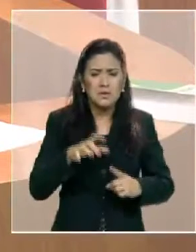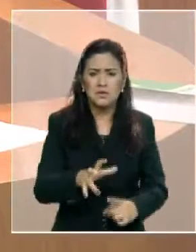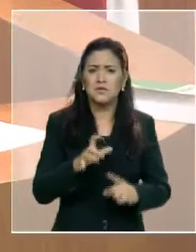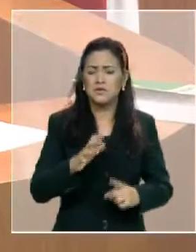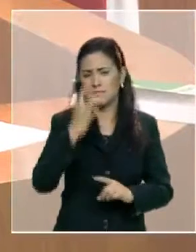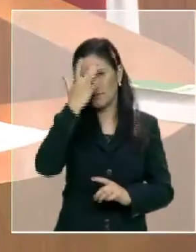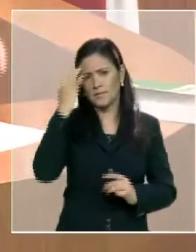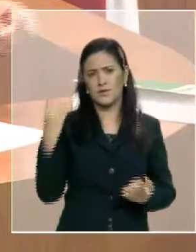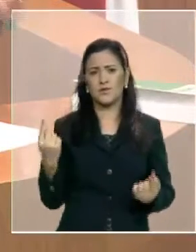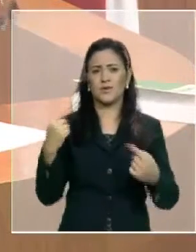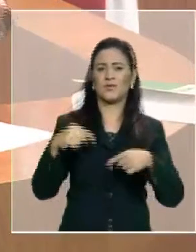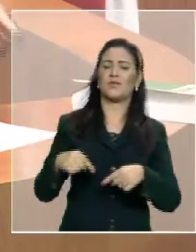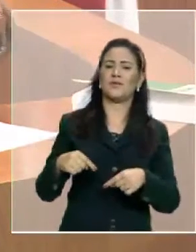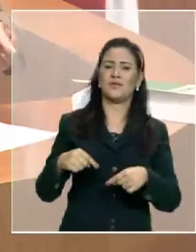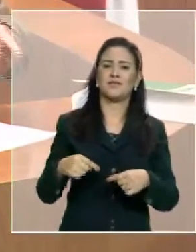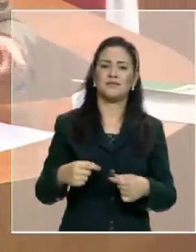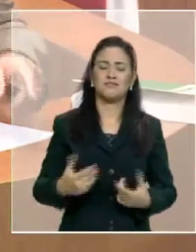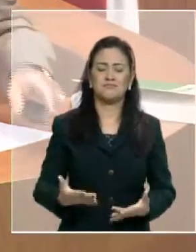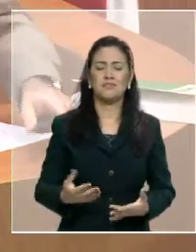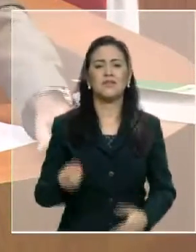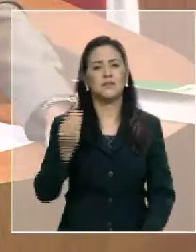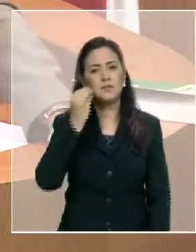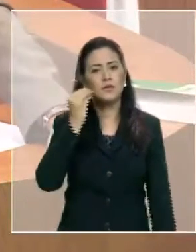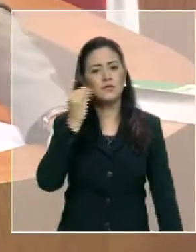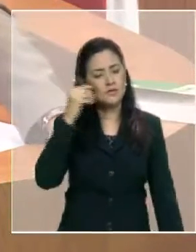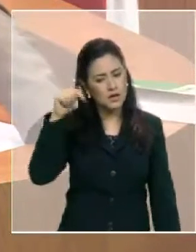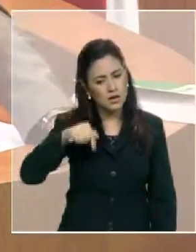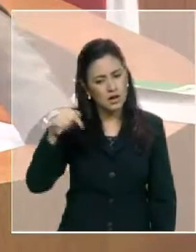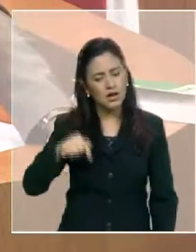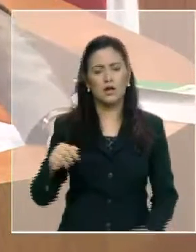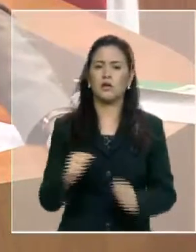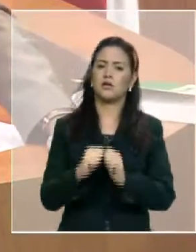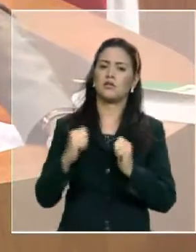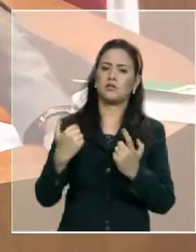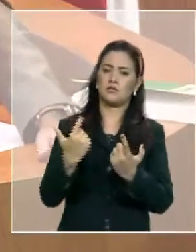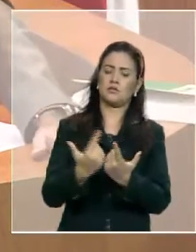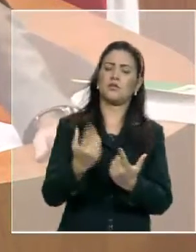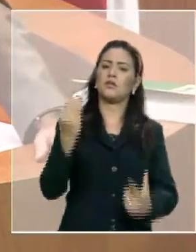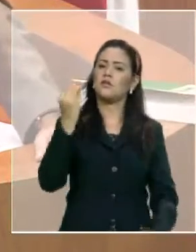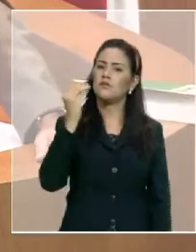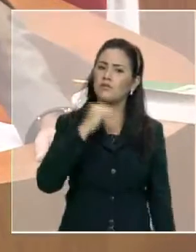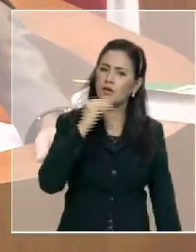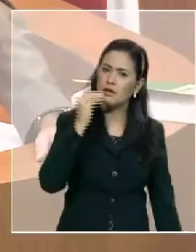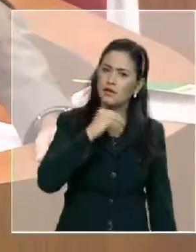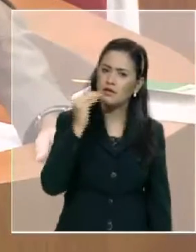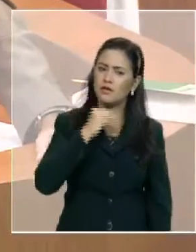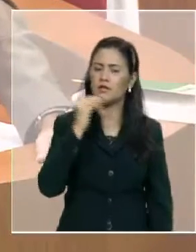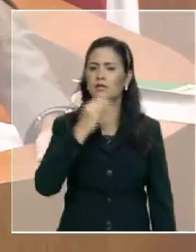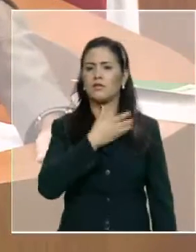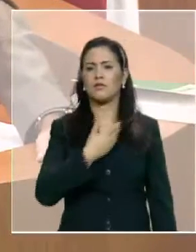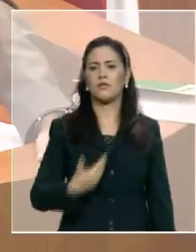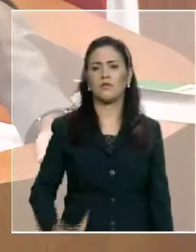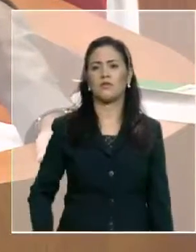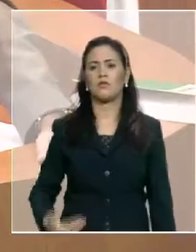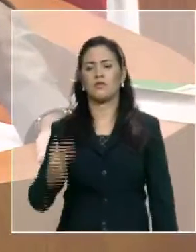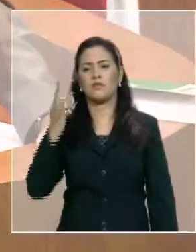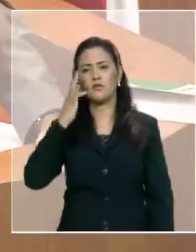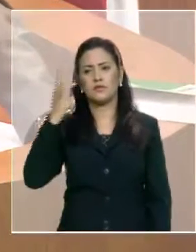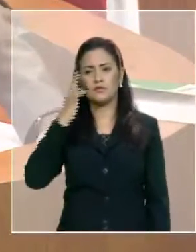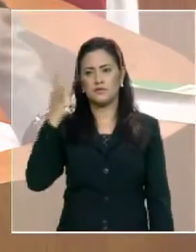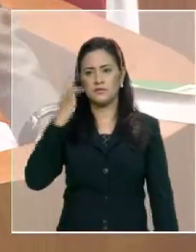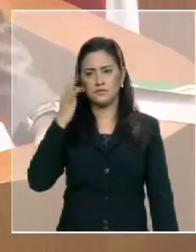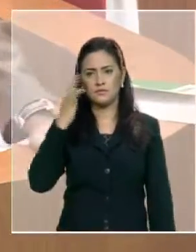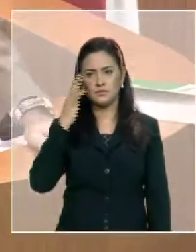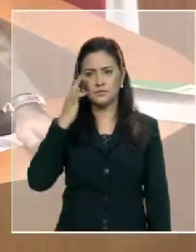deputado Carlinhos Florencio, a gente vê aqui dentro desta casa a fragilidade do governo Flávio Dino,